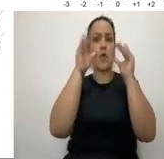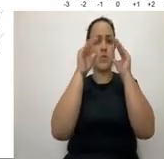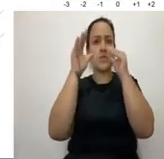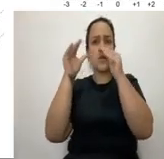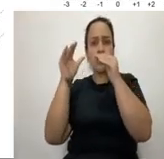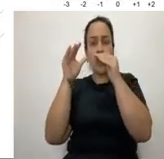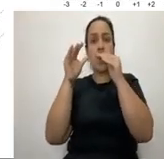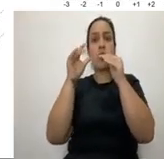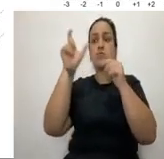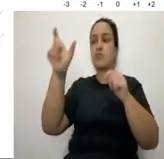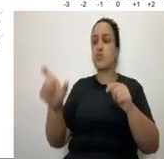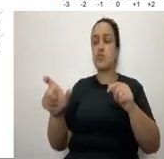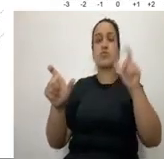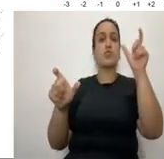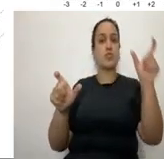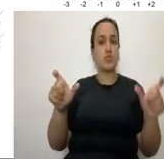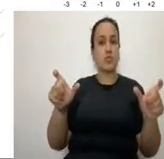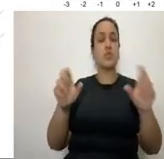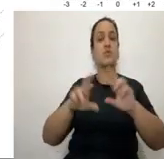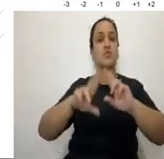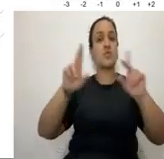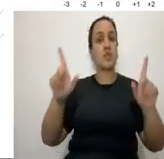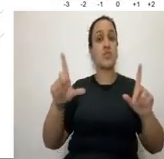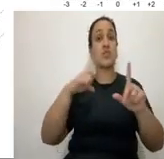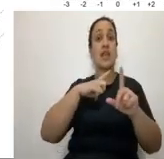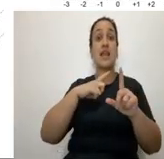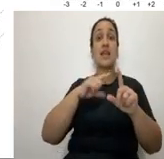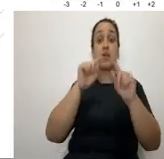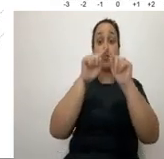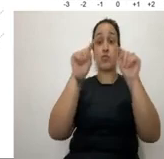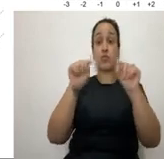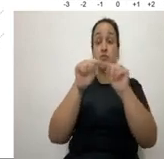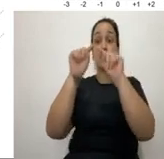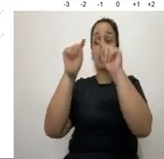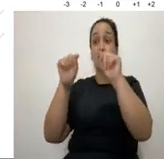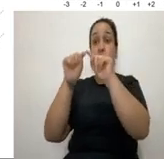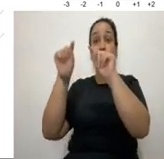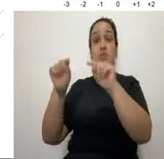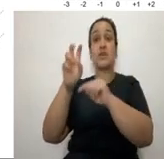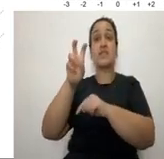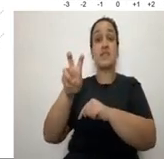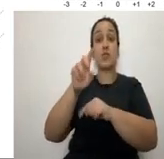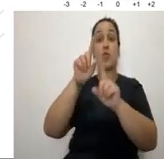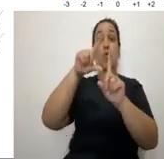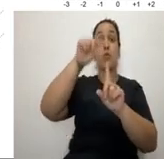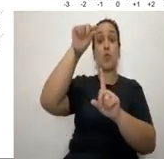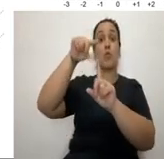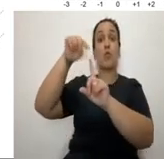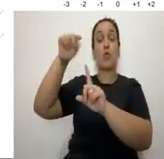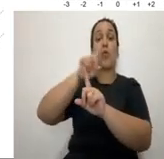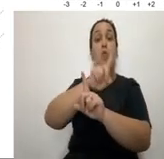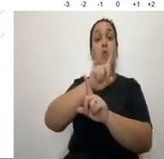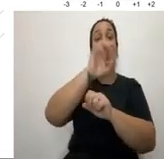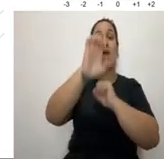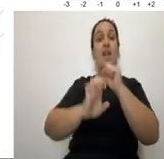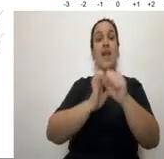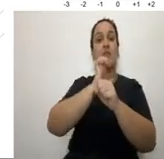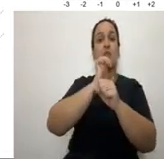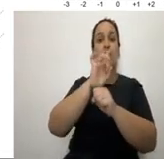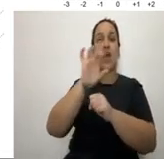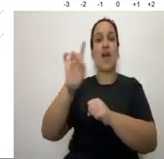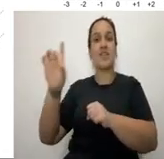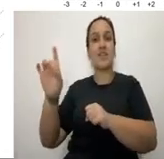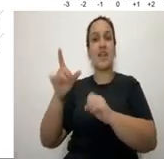gente observar dessa forma aqui, né? Que eu tenho 5 orbitais degenerados agora, com cada um com